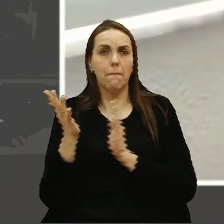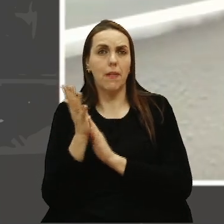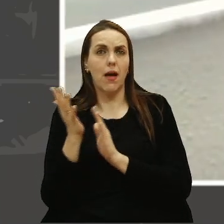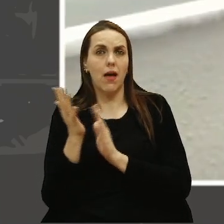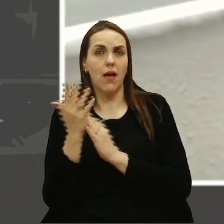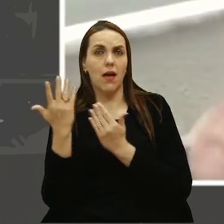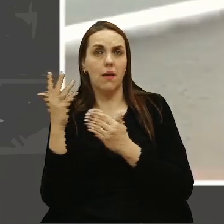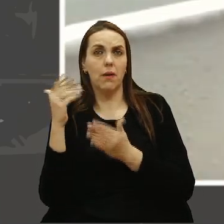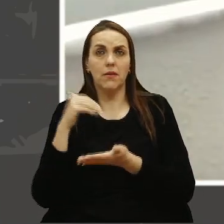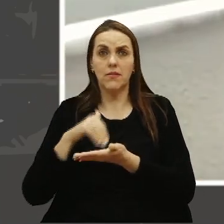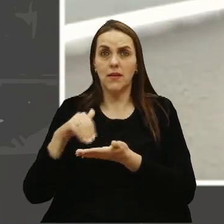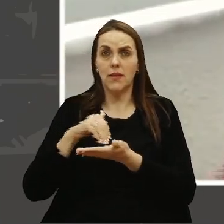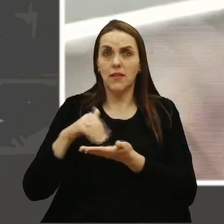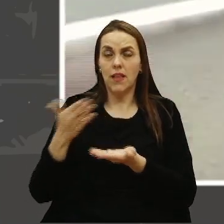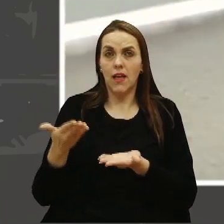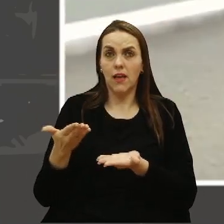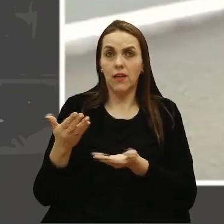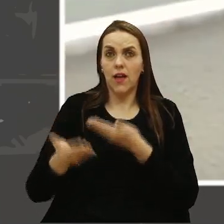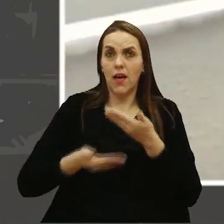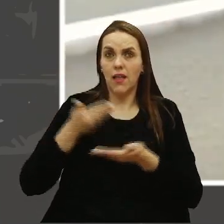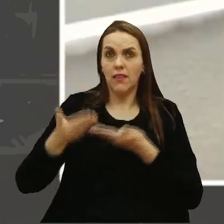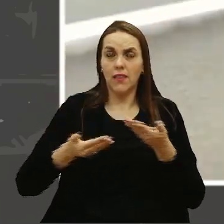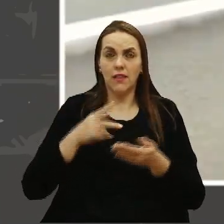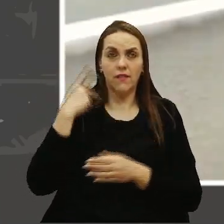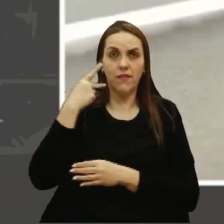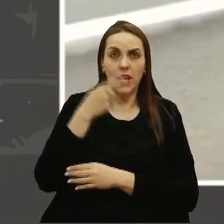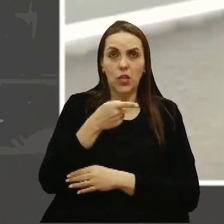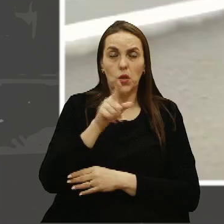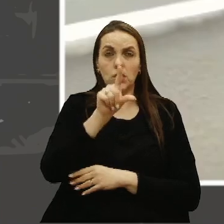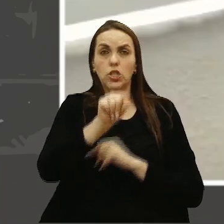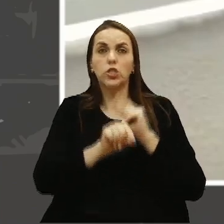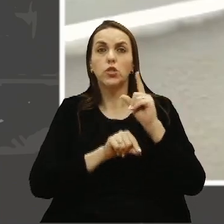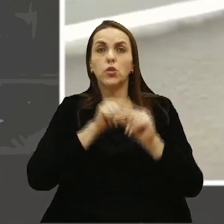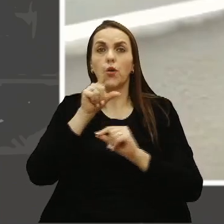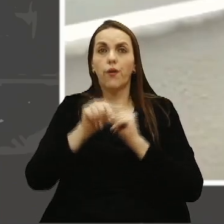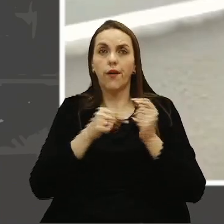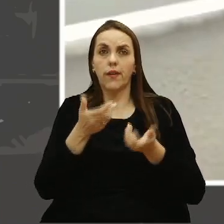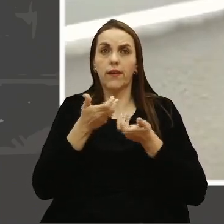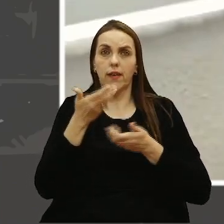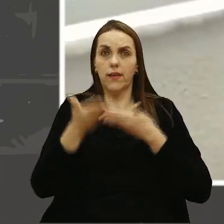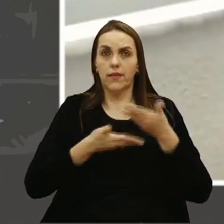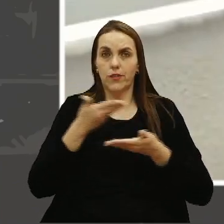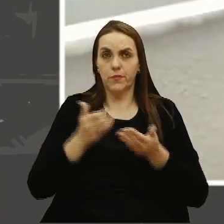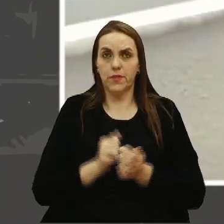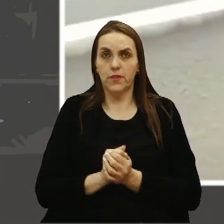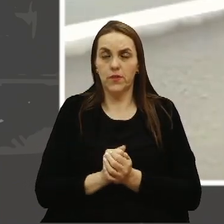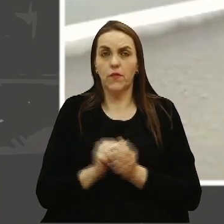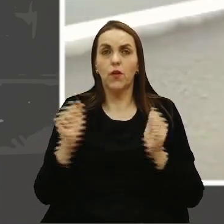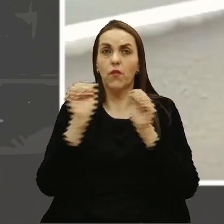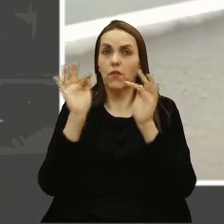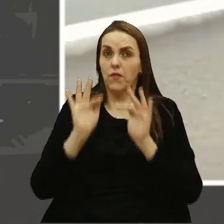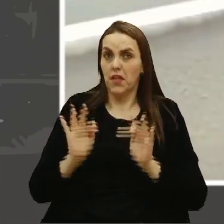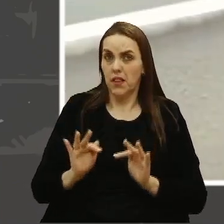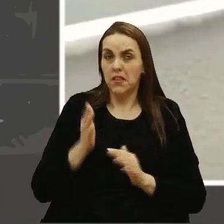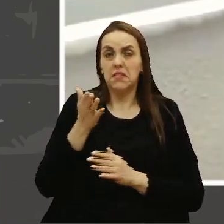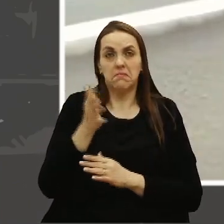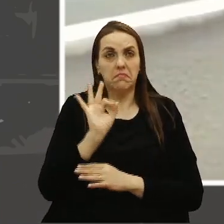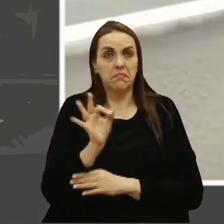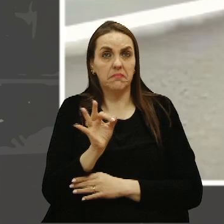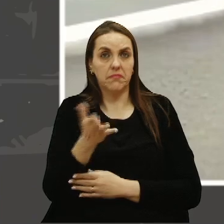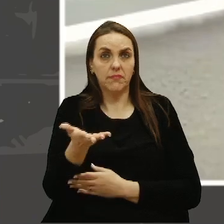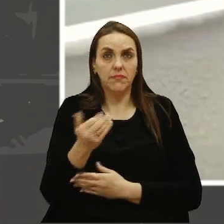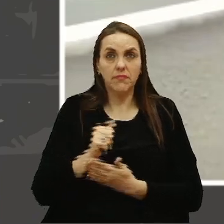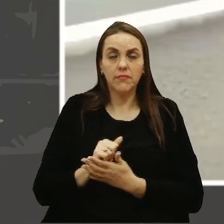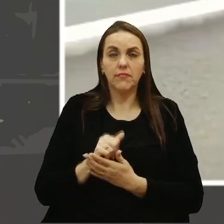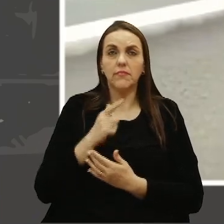os secretários que atendem os vereadores que eles querem atender. Fico feliz, pode ser que tenho certeza que